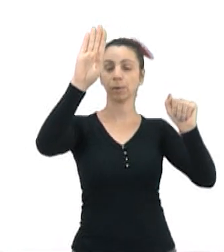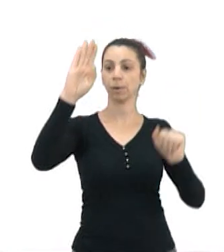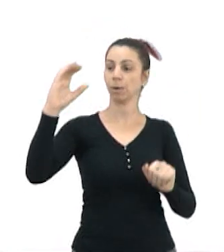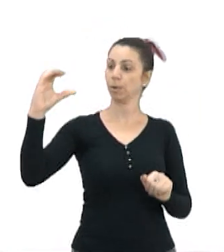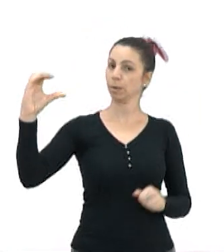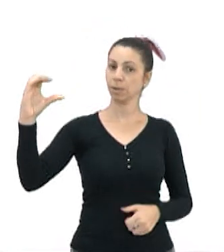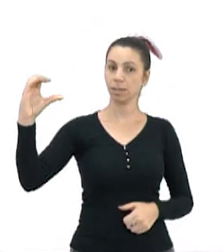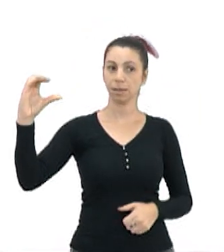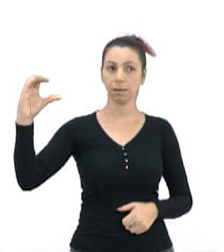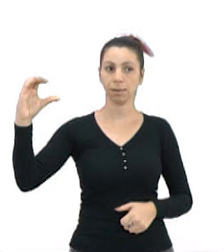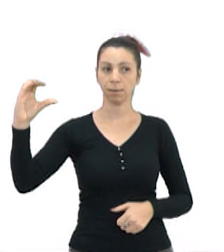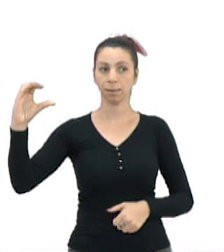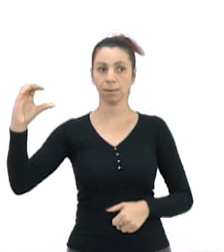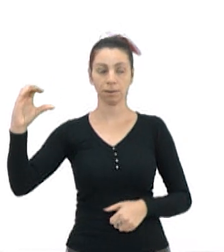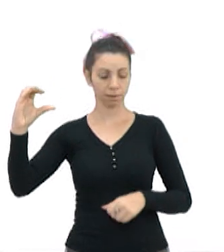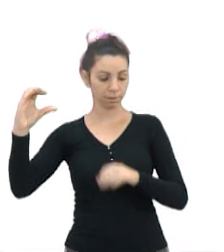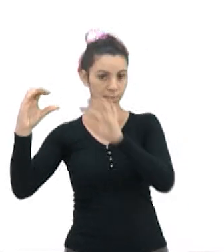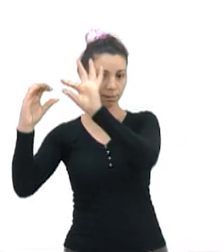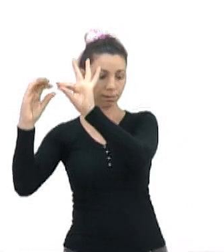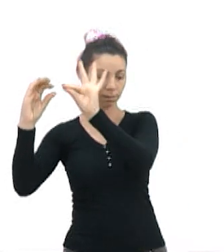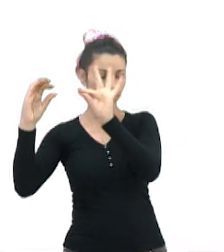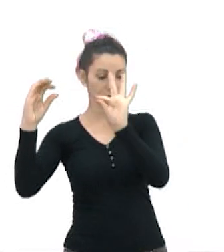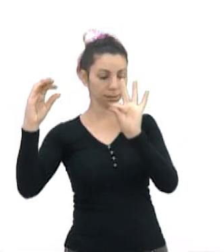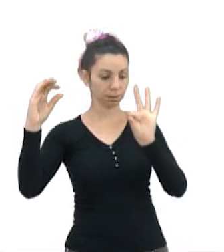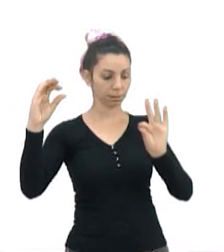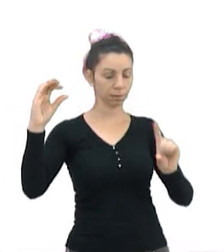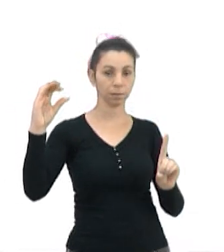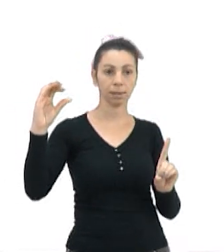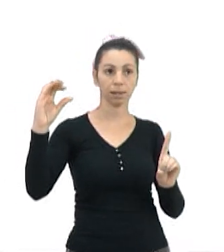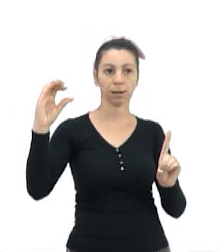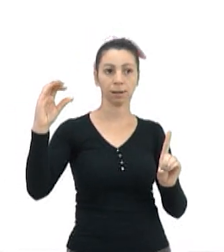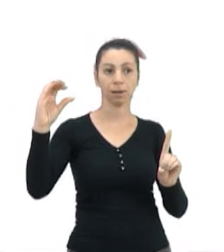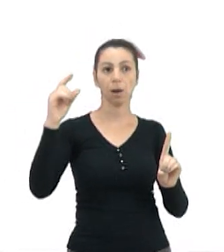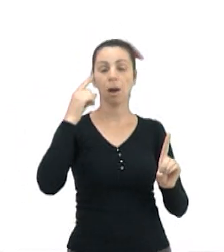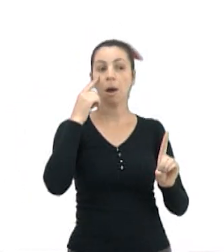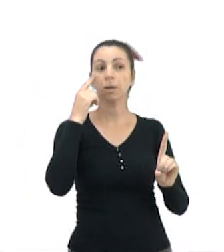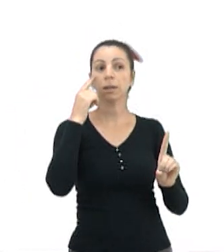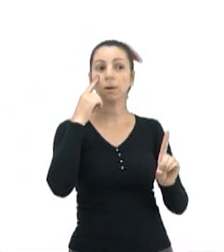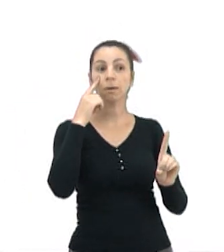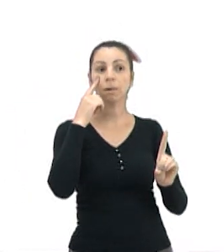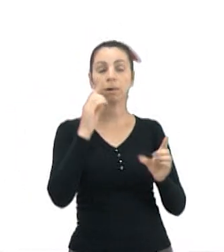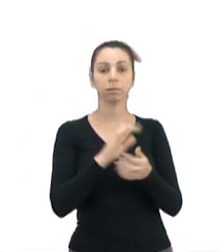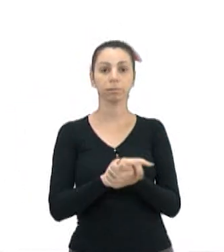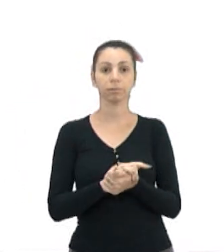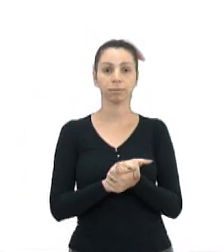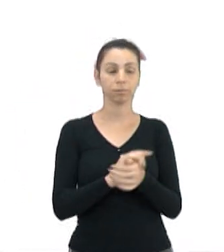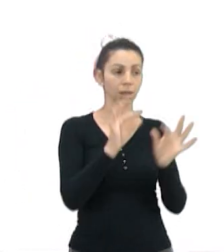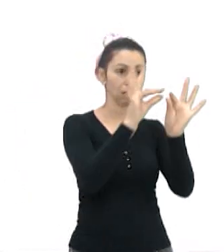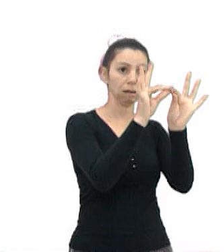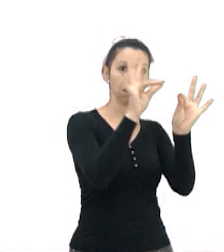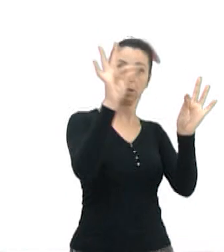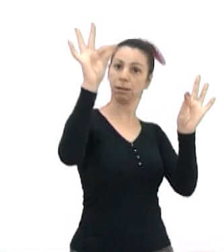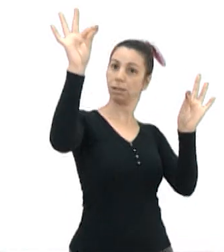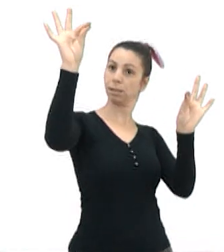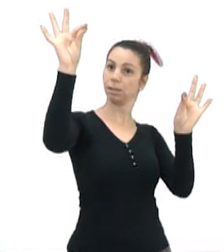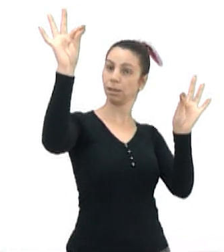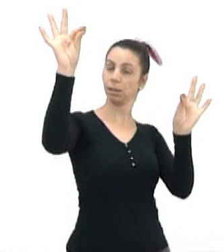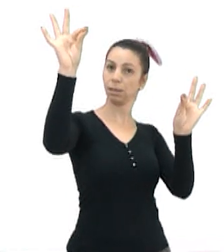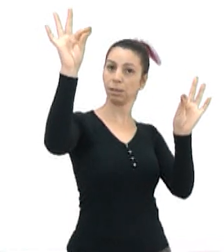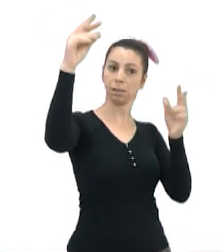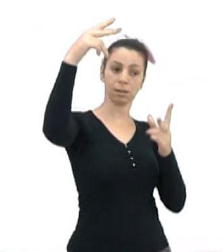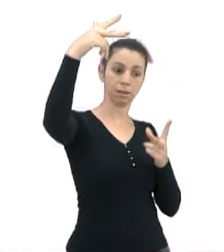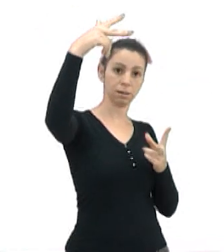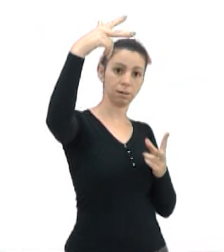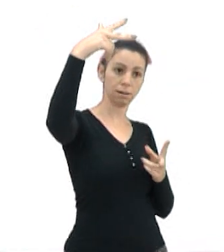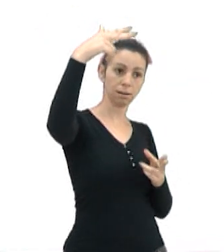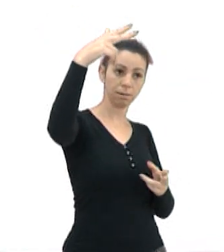ao triângulo ACD. Ou seja, então esse segmento aqui desse lado é paralelo a outro segmento desse